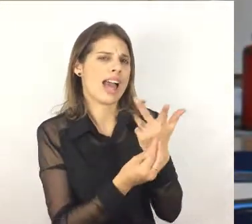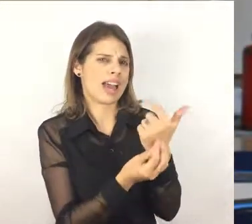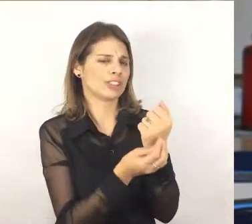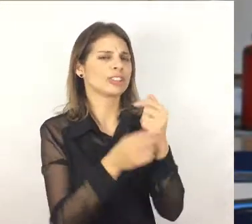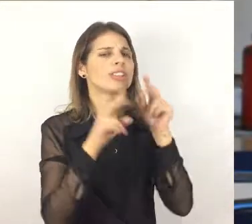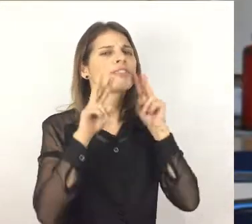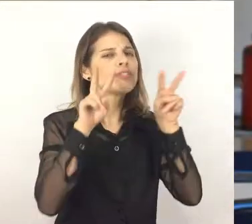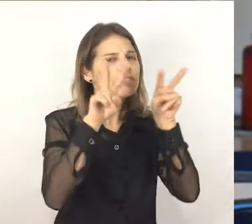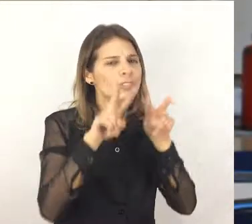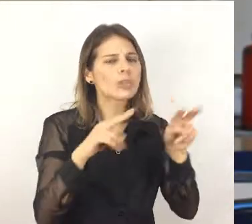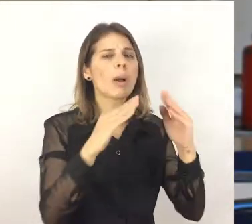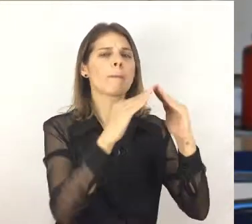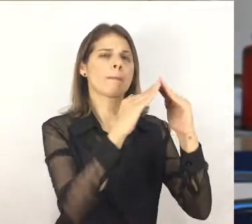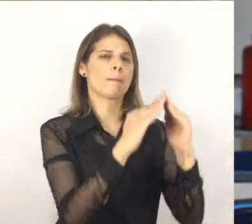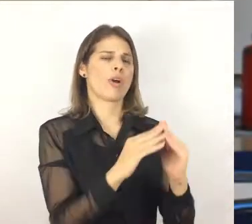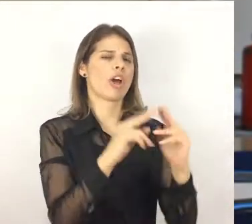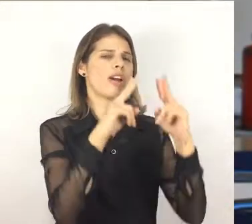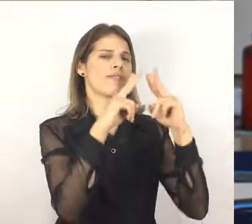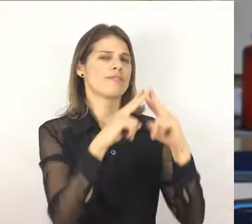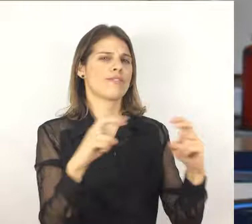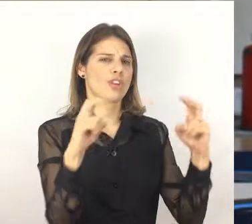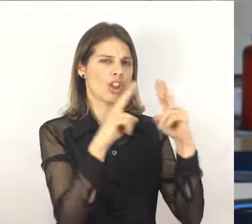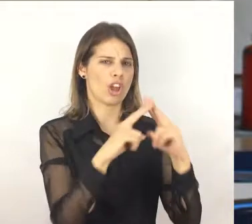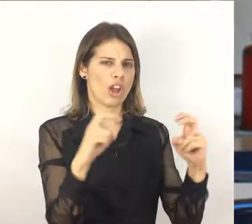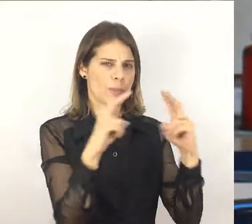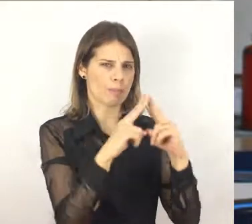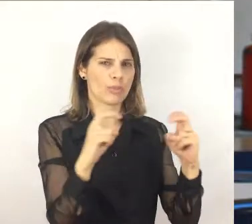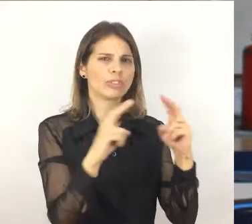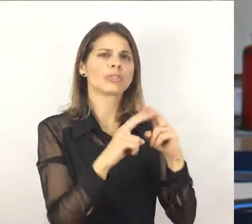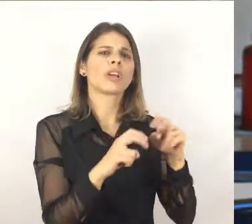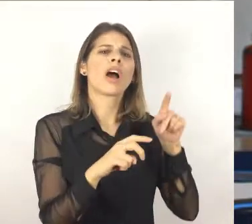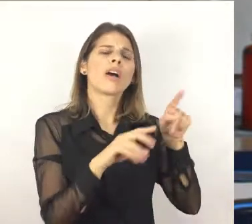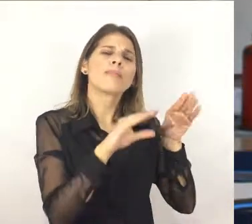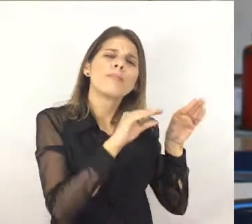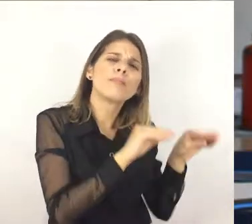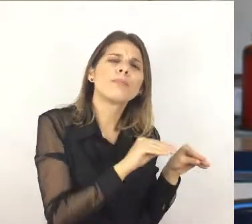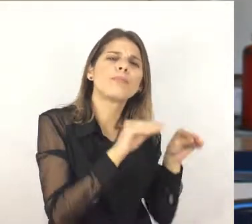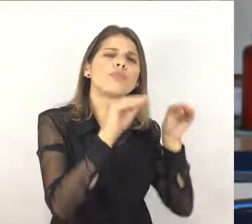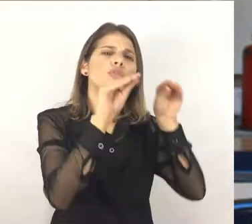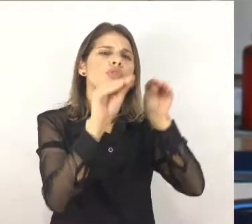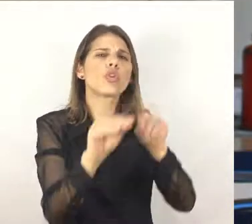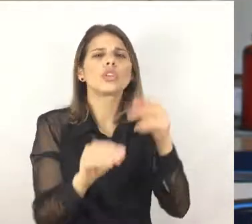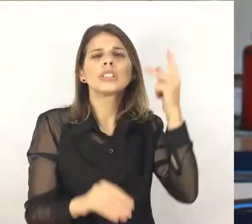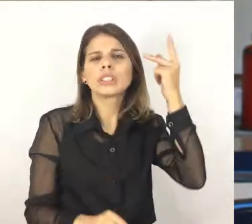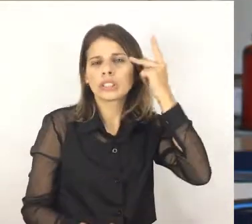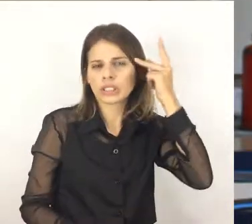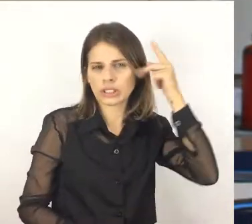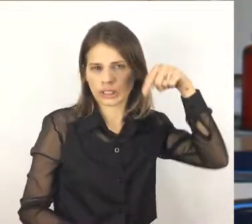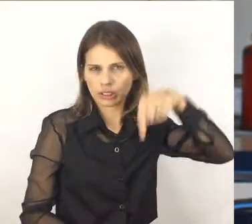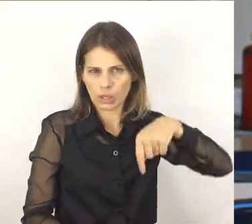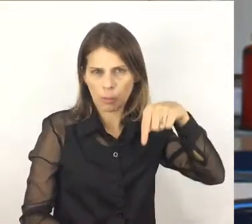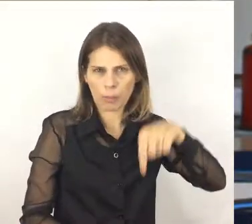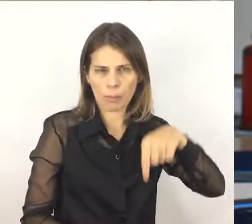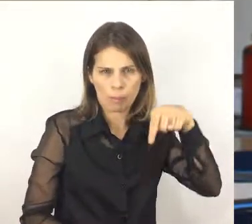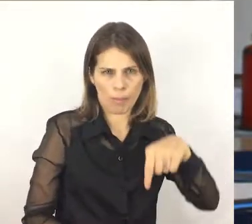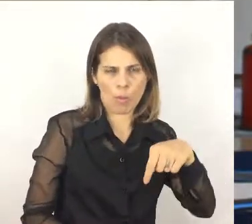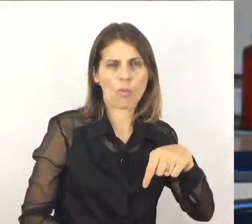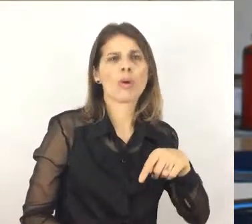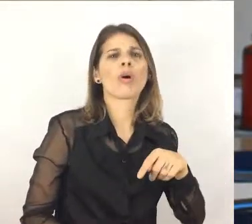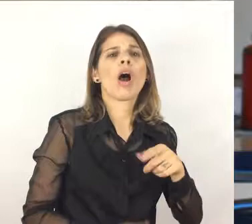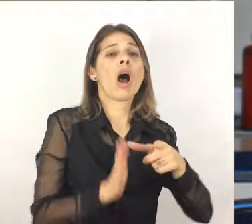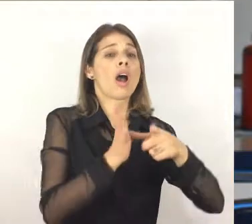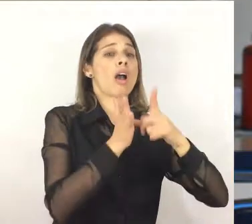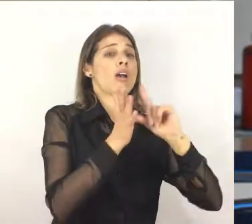artes plásticas. Eu me mudei para São Paulo em seguida e aqui eu comecei a fazer